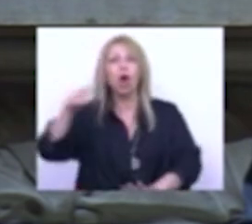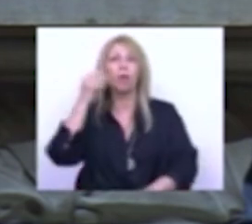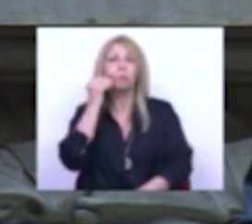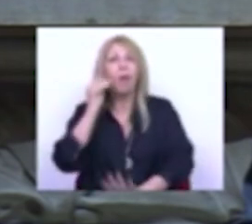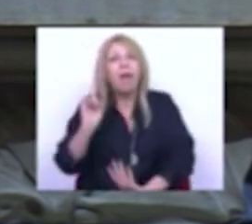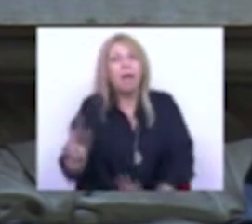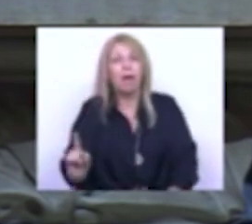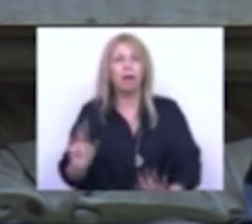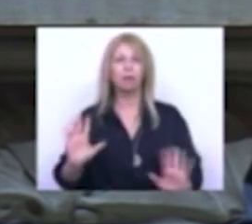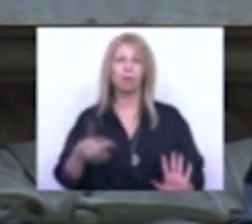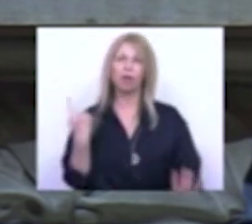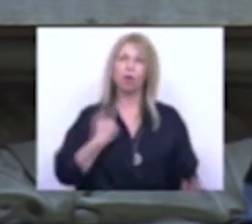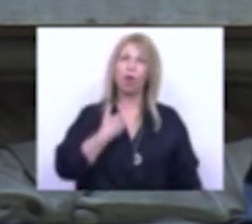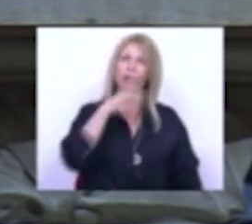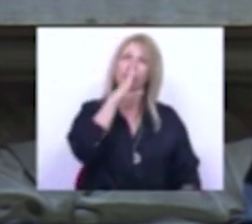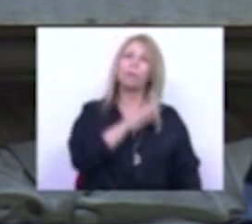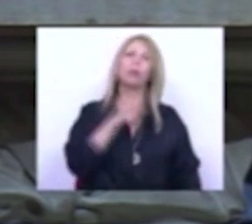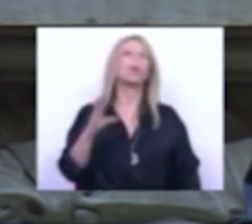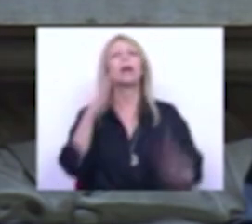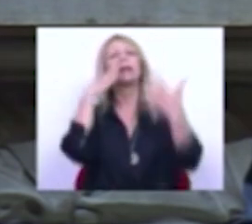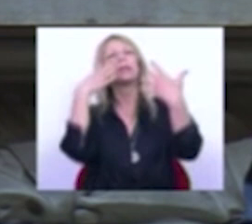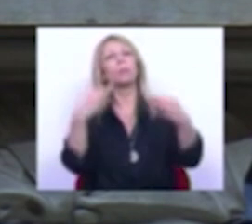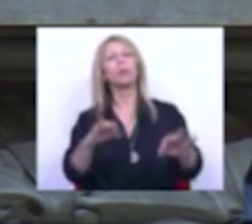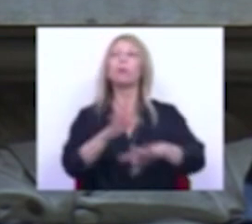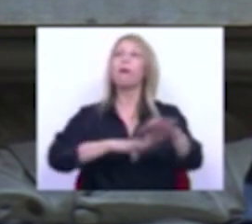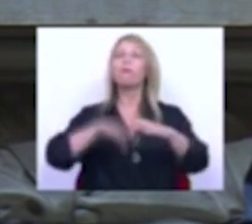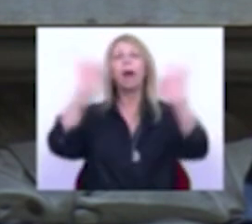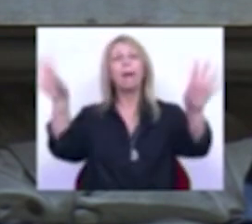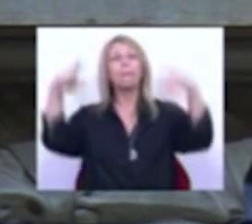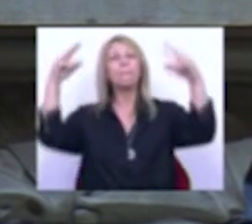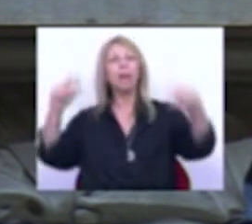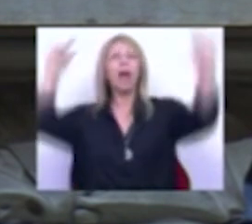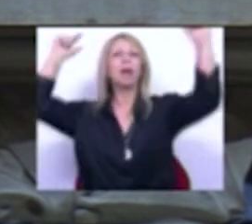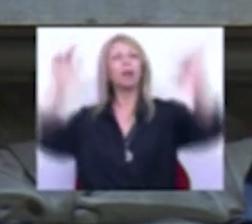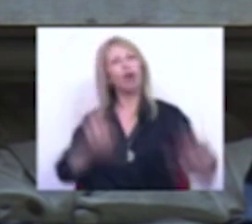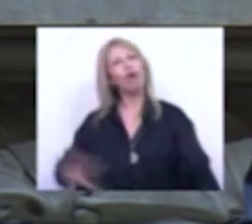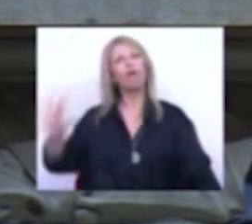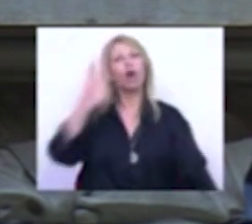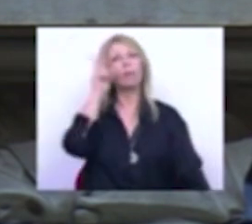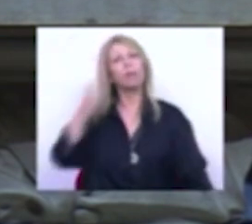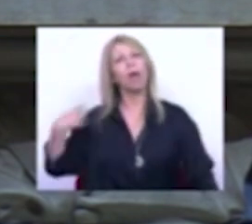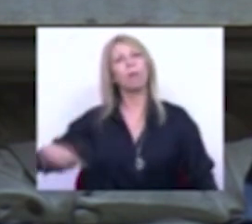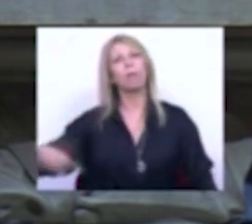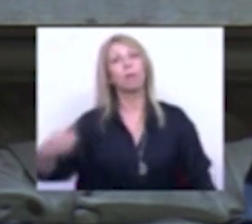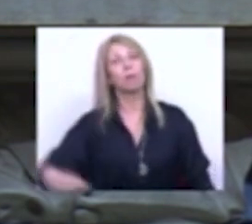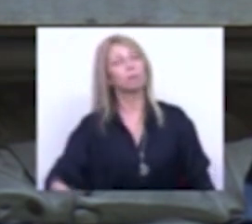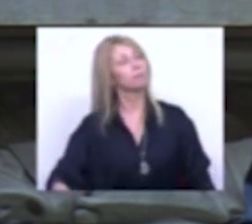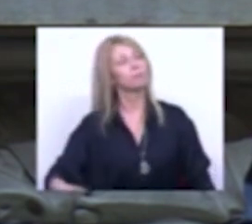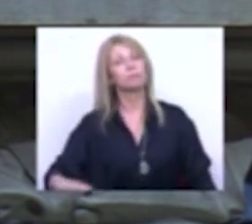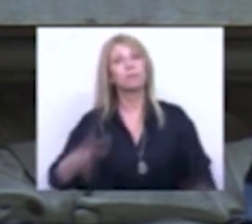ao simplismo de converter milagres em quotidiano modo de vida. Ajudemos a esses